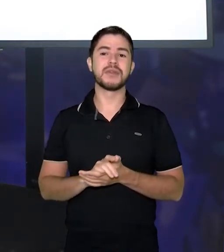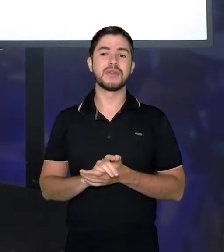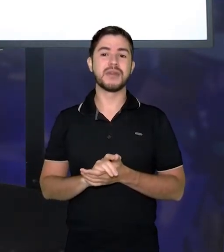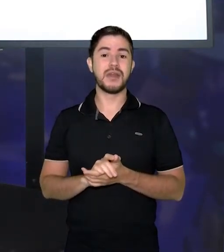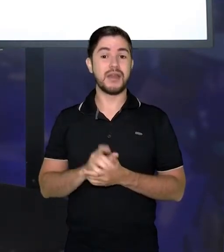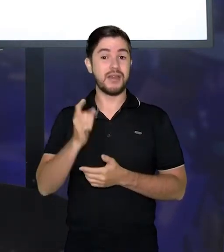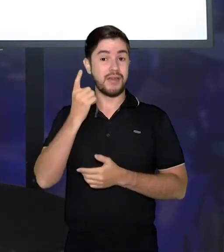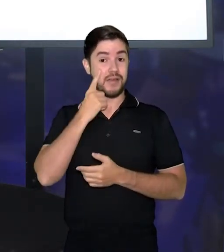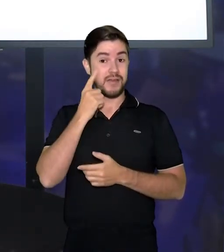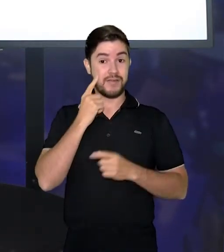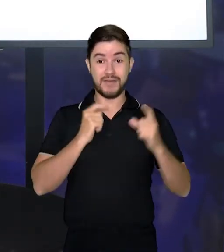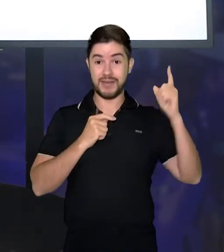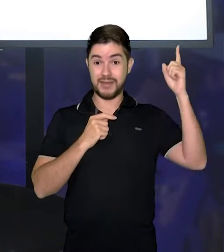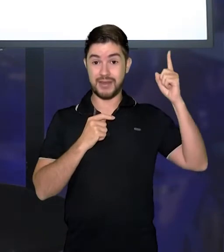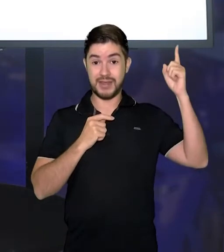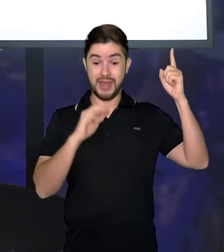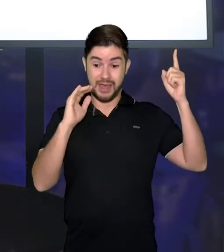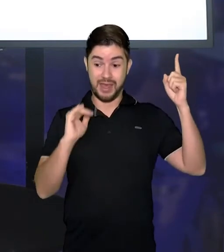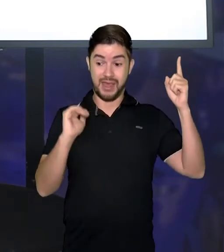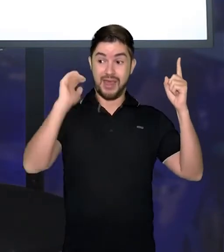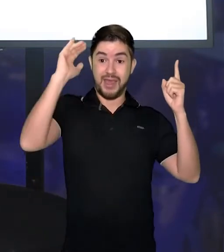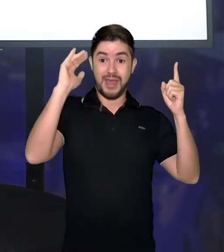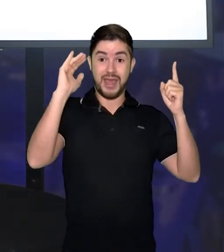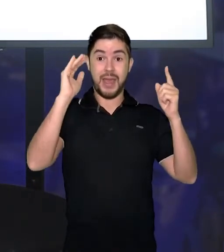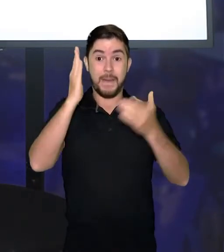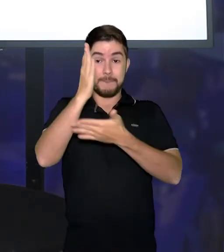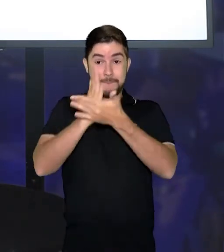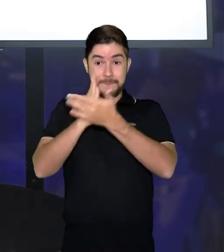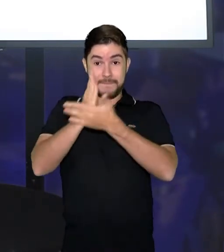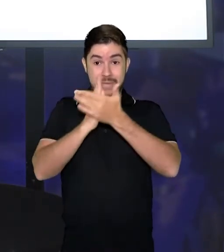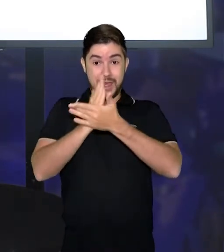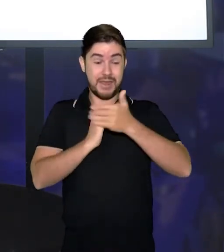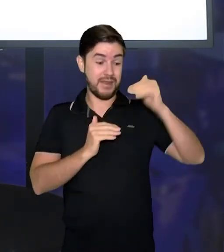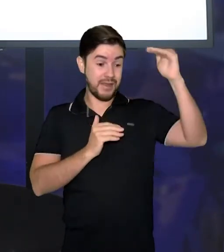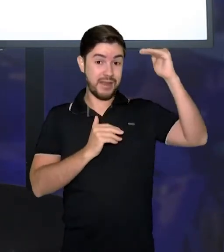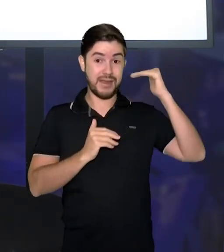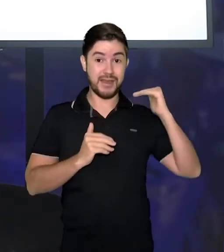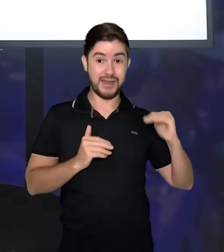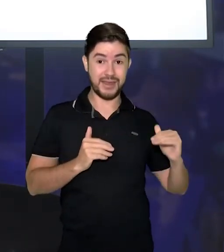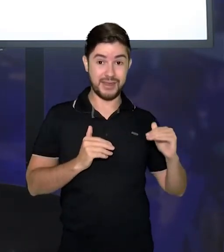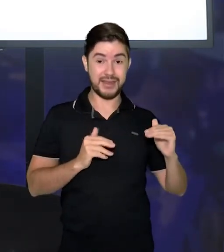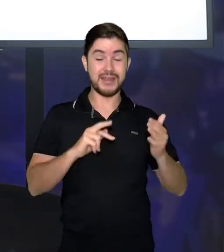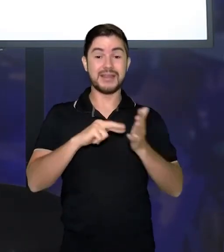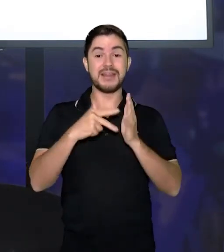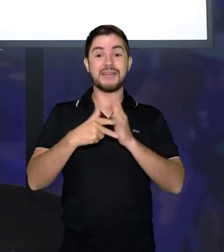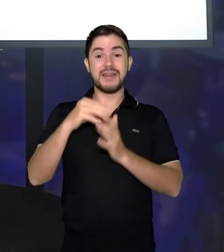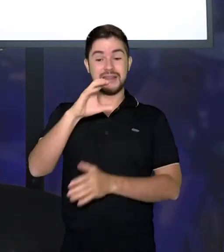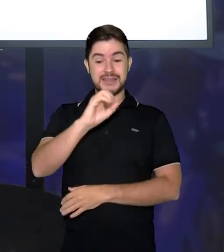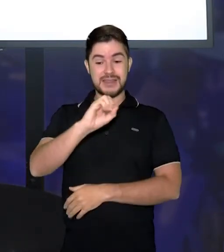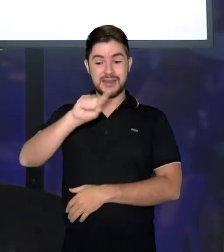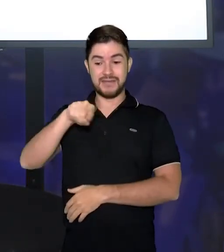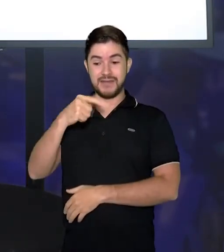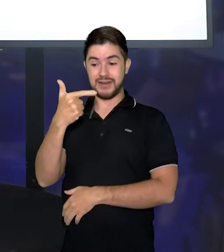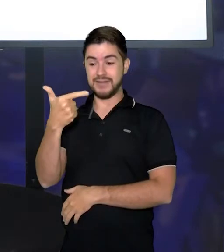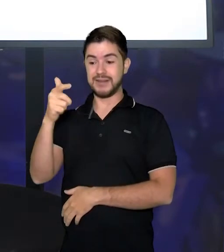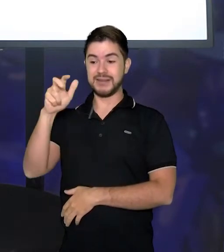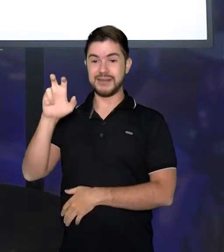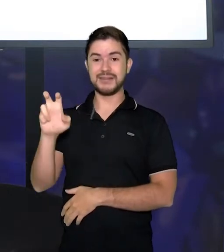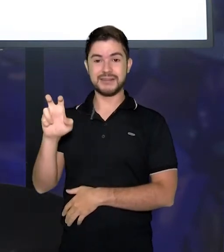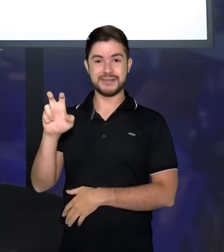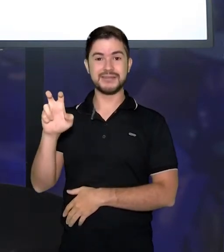meio, 0,25. Quem é maior? Então, o meio maior